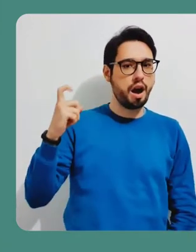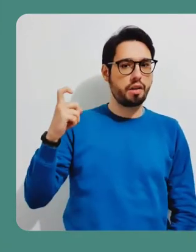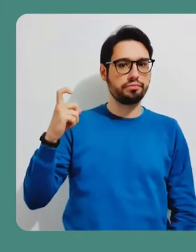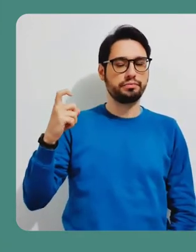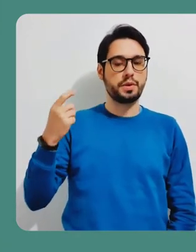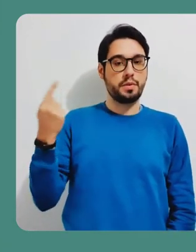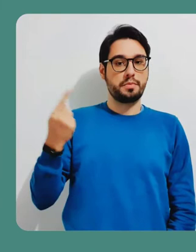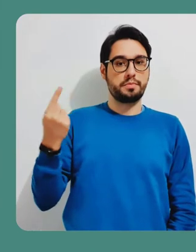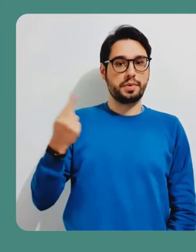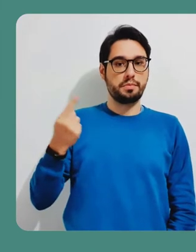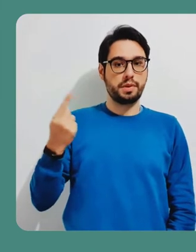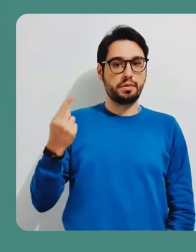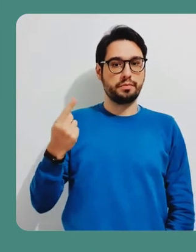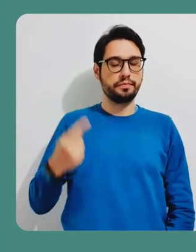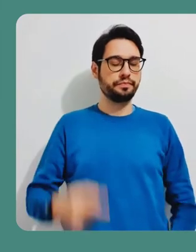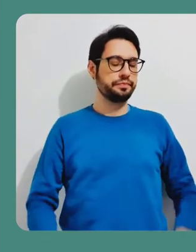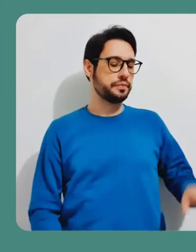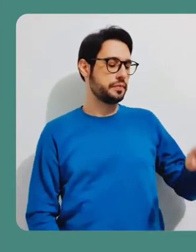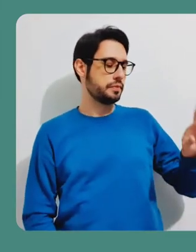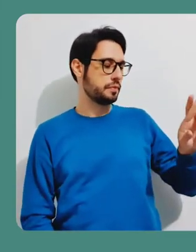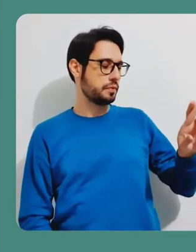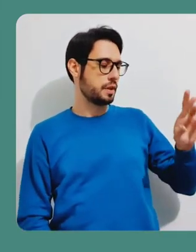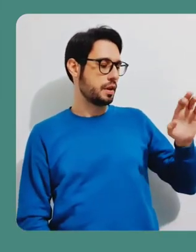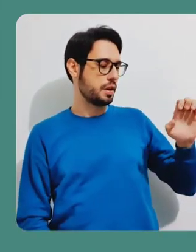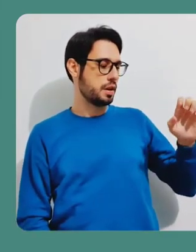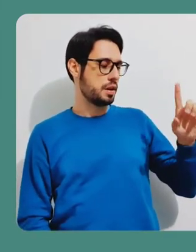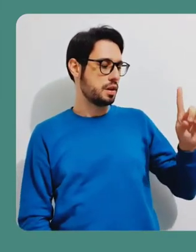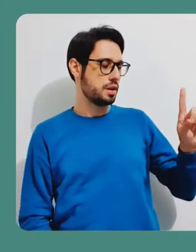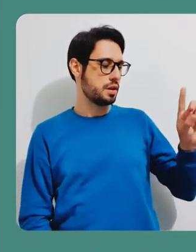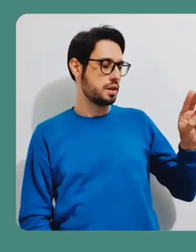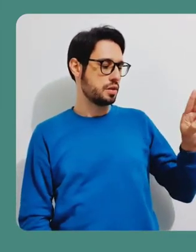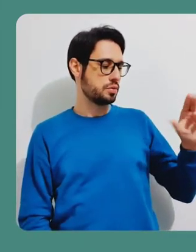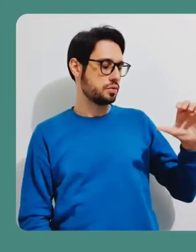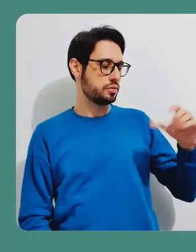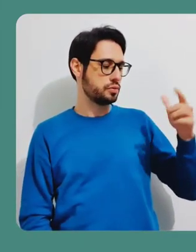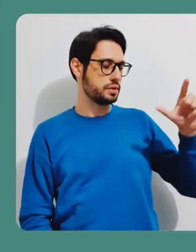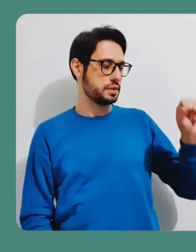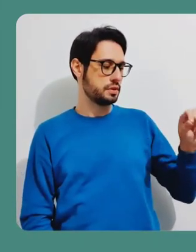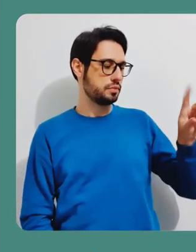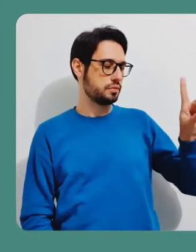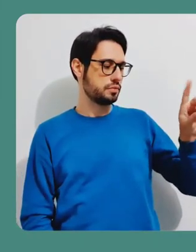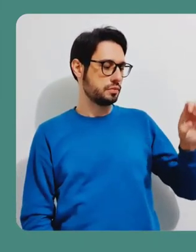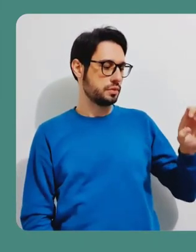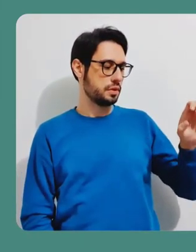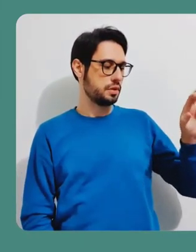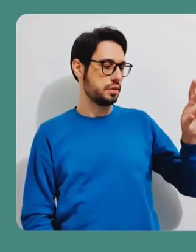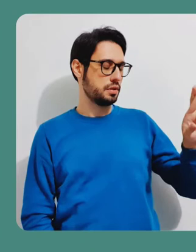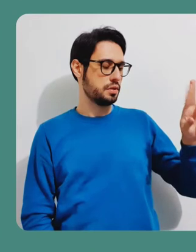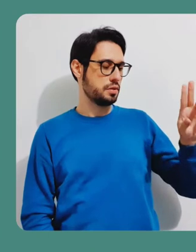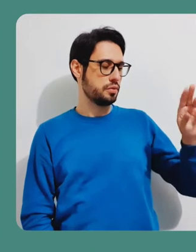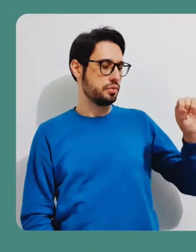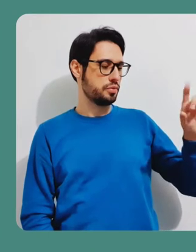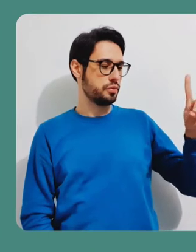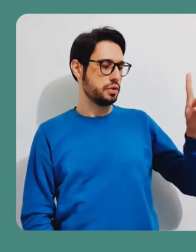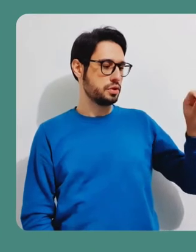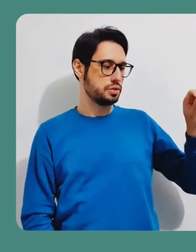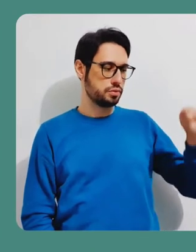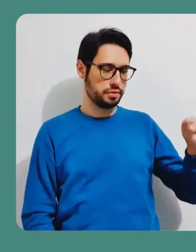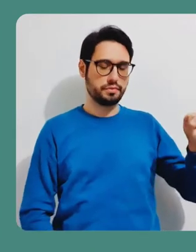vai trabalhar na limpeza desse som e o primeiro efeito que a gente vai aplicar é o de redução de ruídos